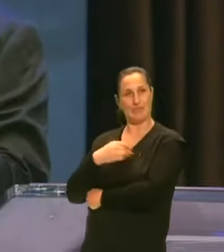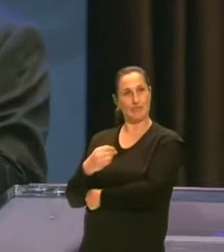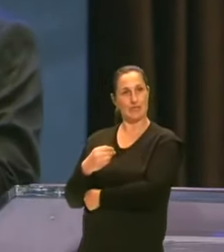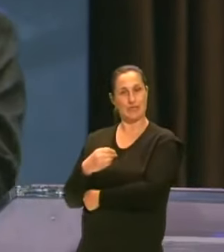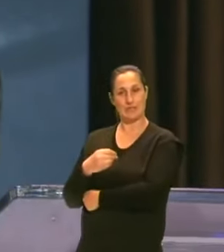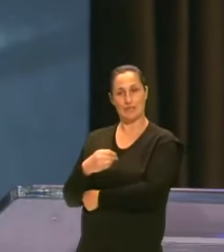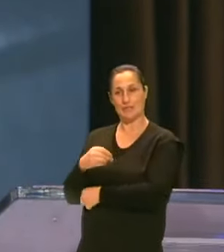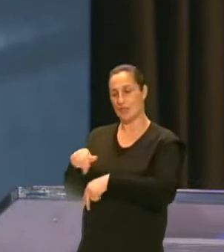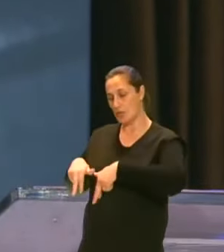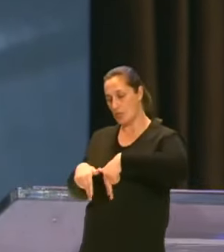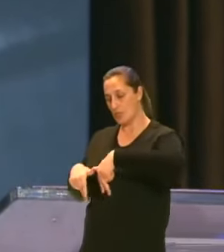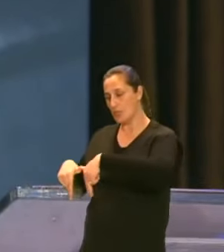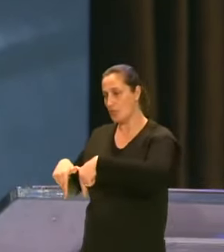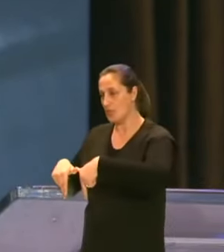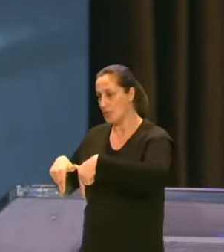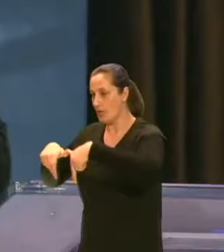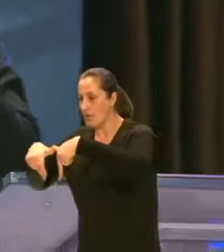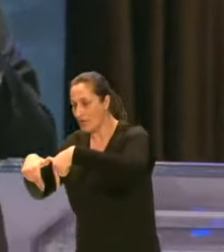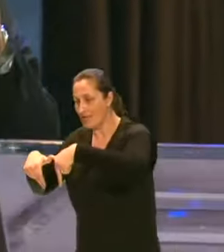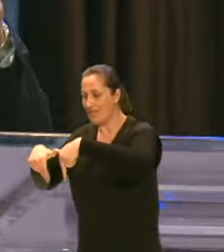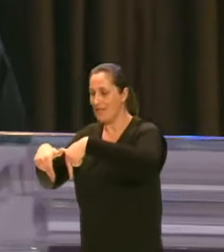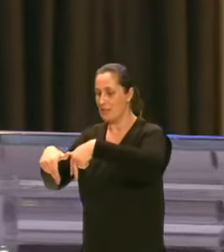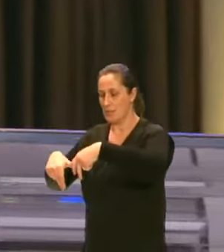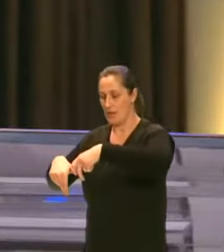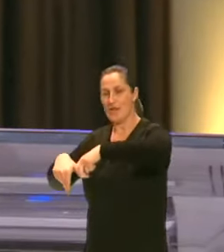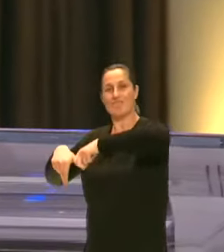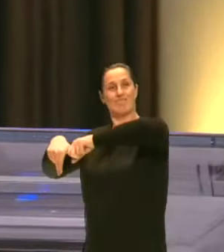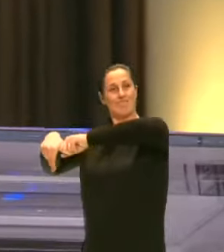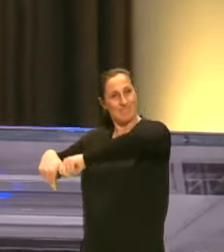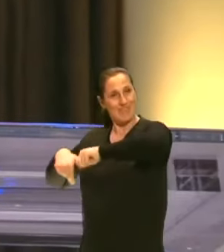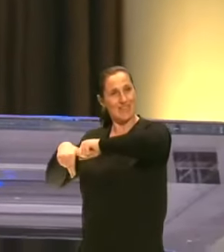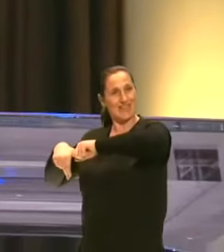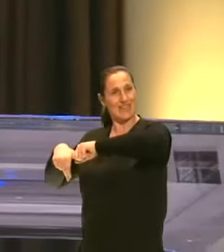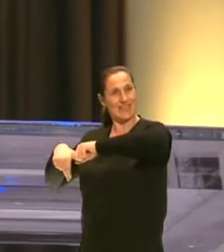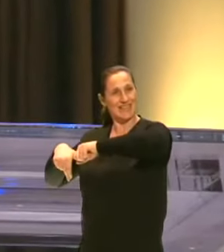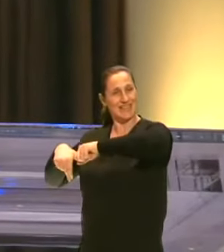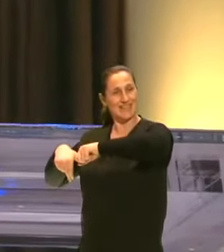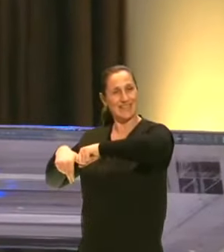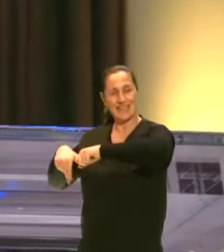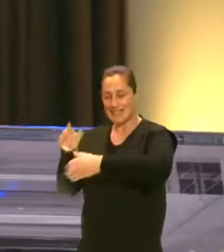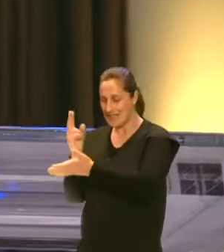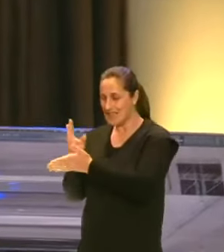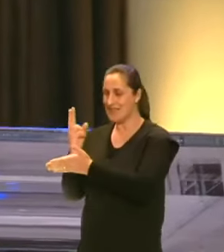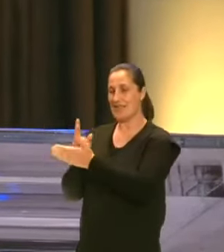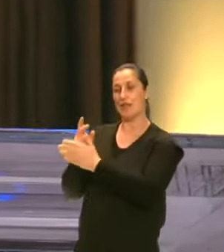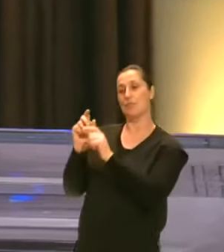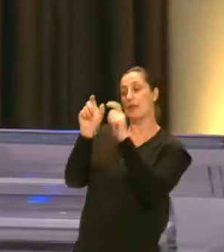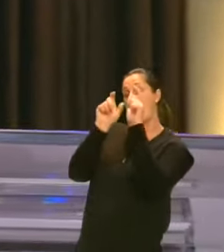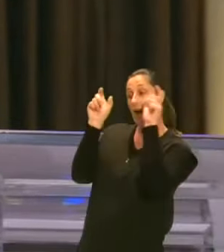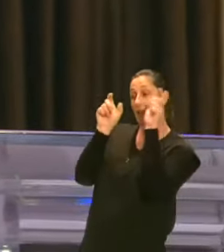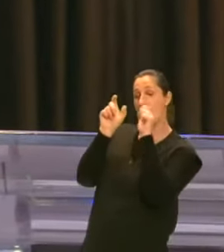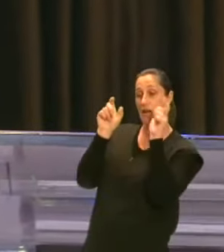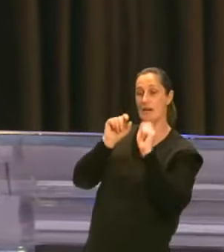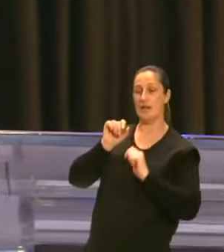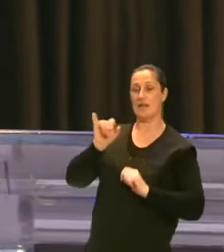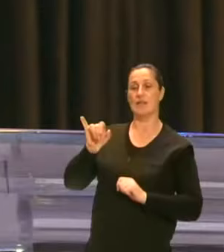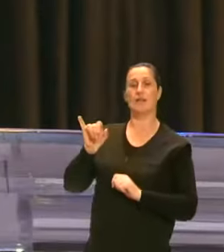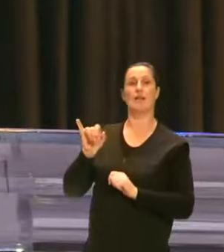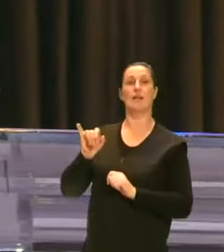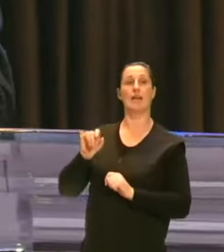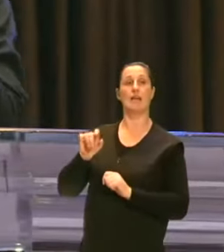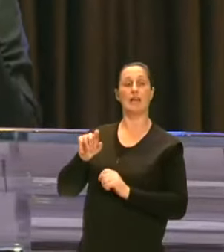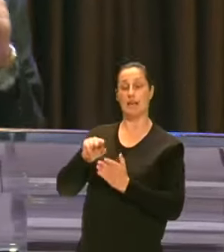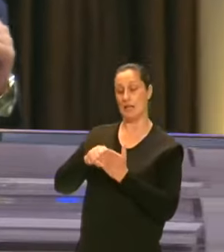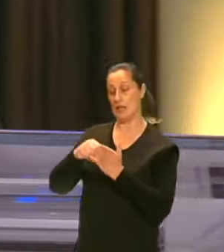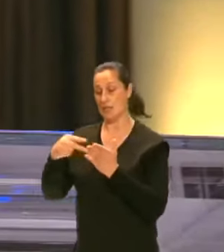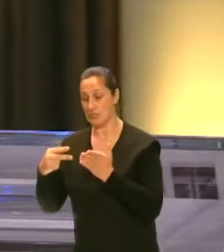vai indo, ele vai tropeçar, mas ele nunca cai, porque eu estou segurando ele. O tempo todo alerta, para caso ele tropece ou caso